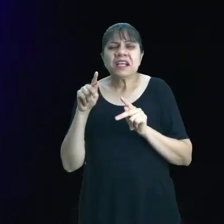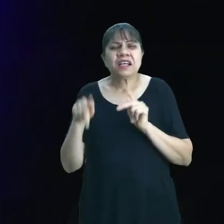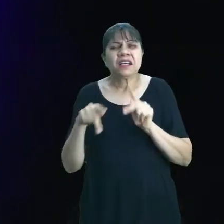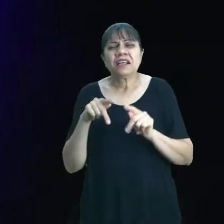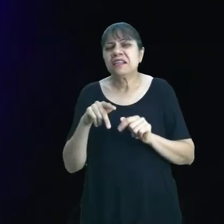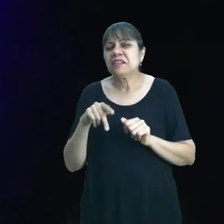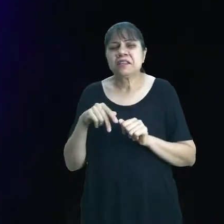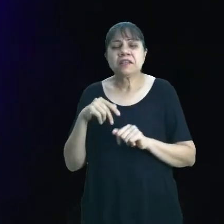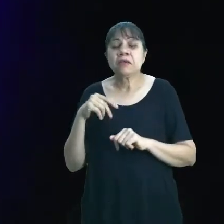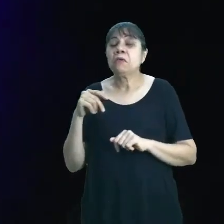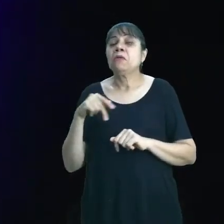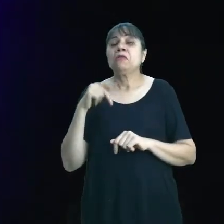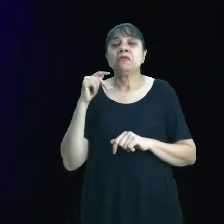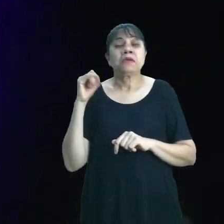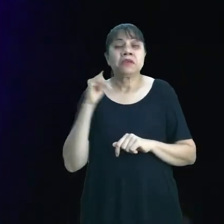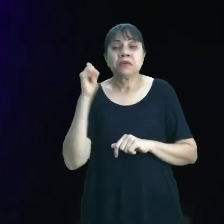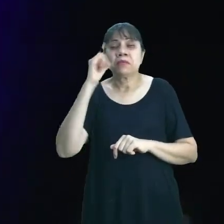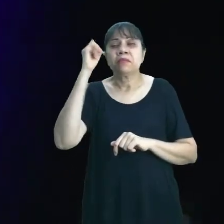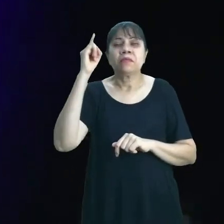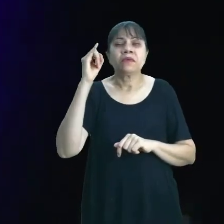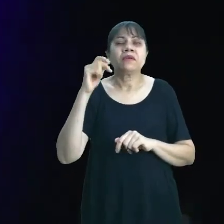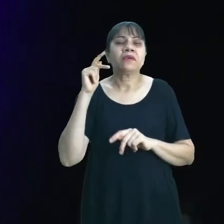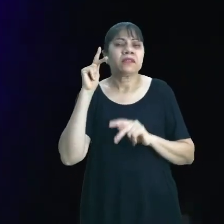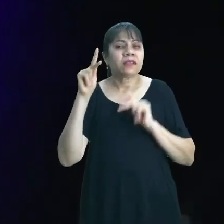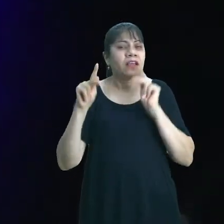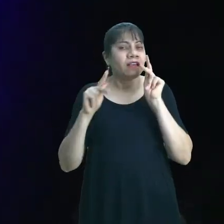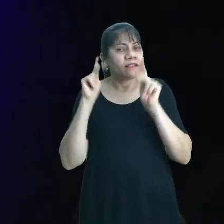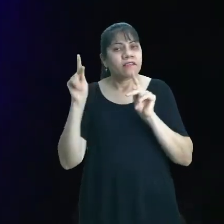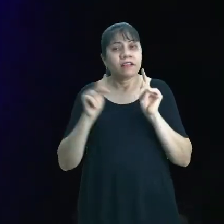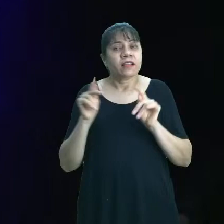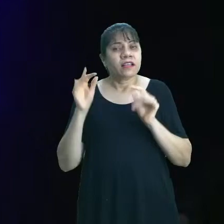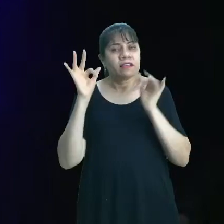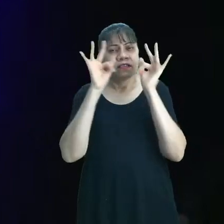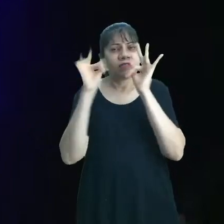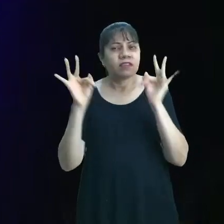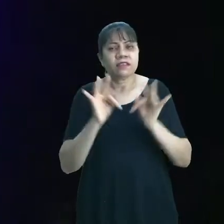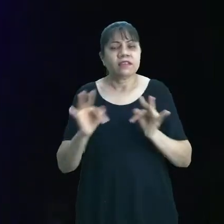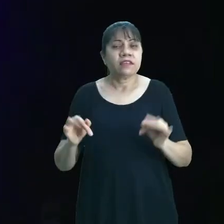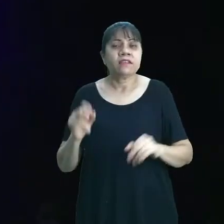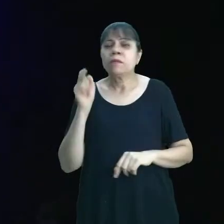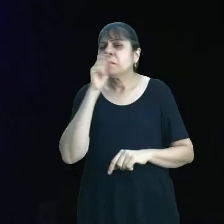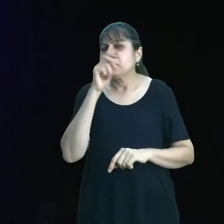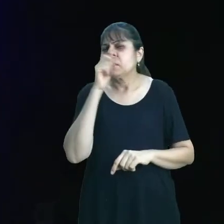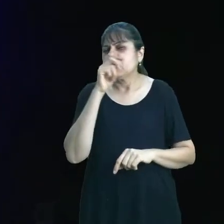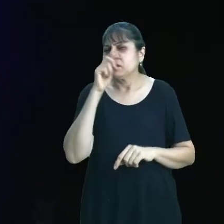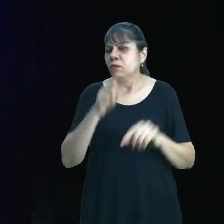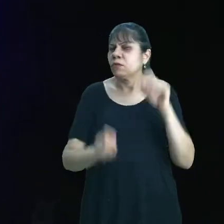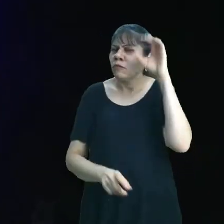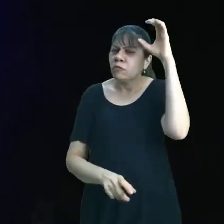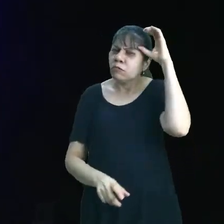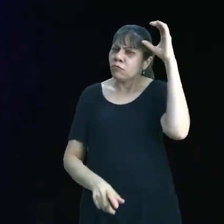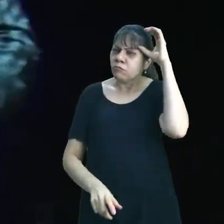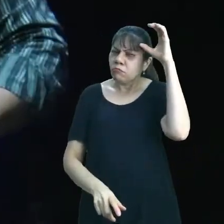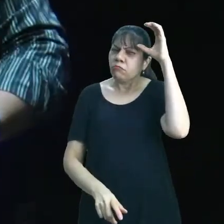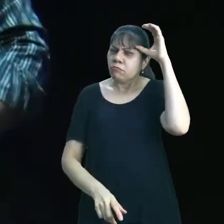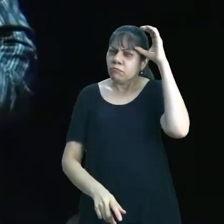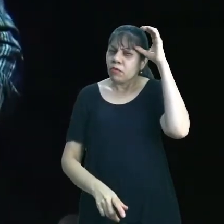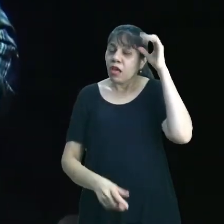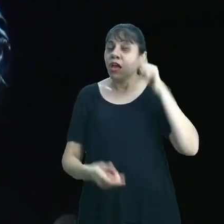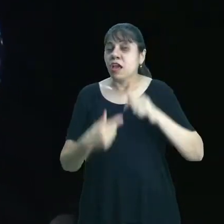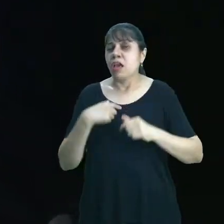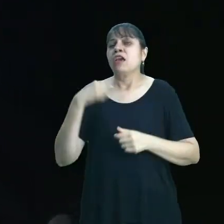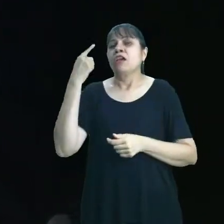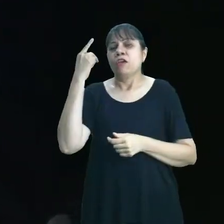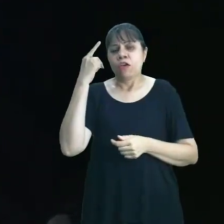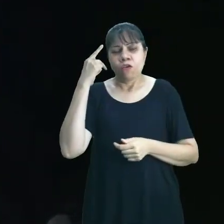ser feliz. Mas essa é uma mentira do diabo. Porque eu volto a repetir, a felicidade